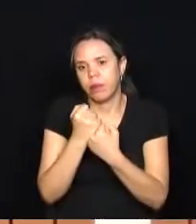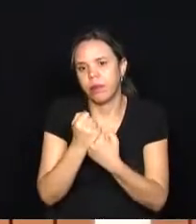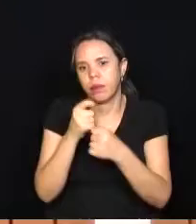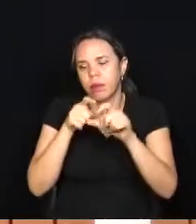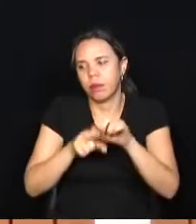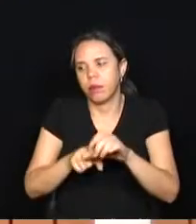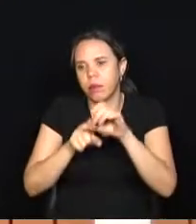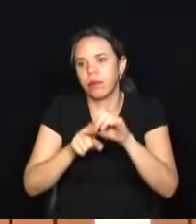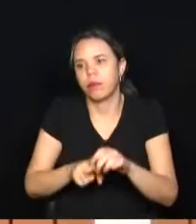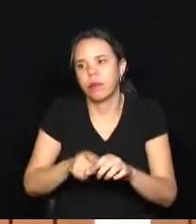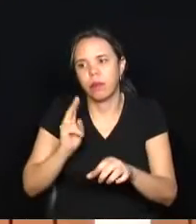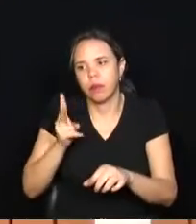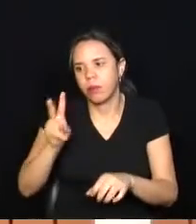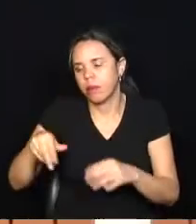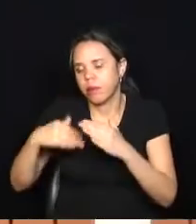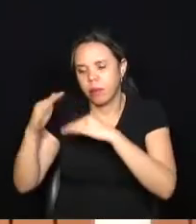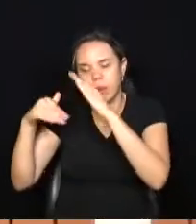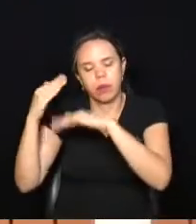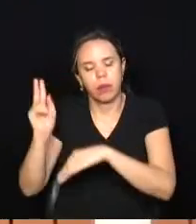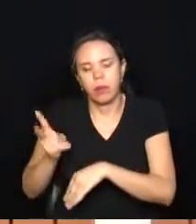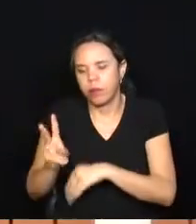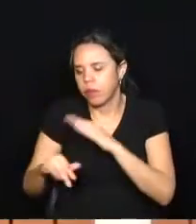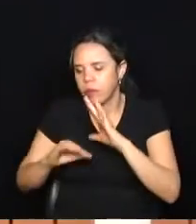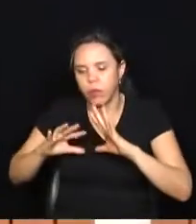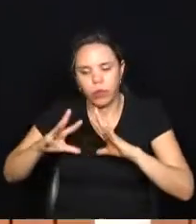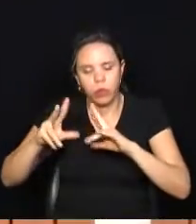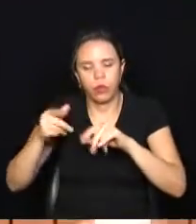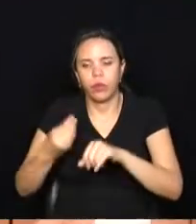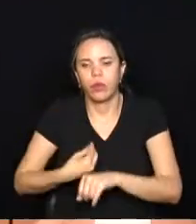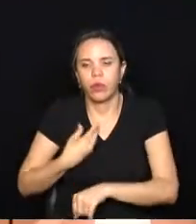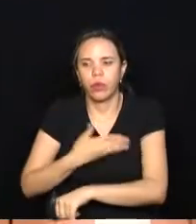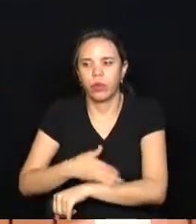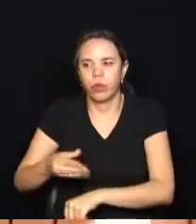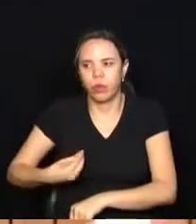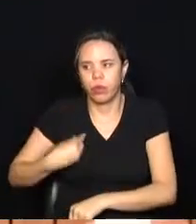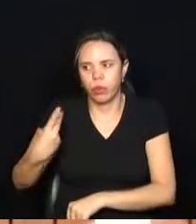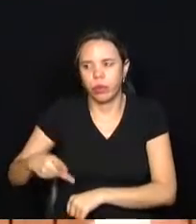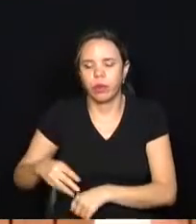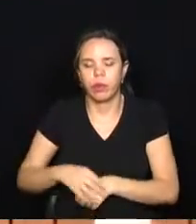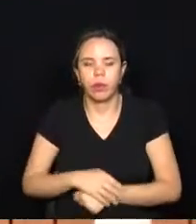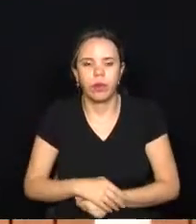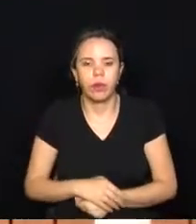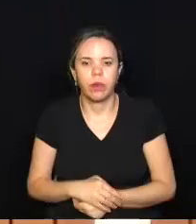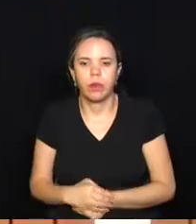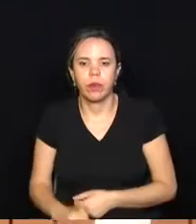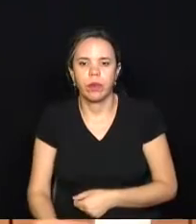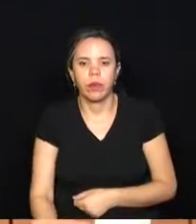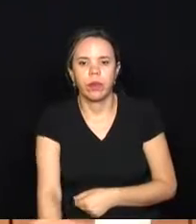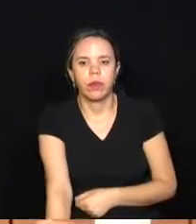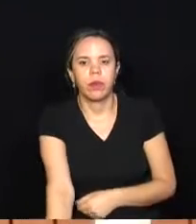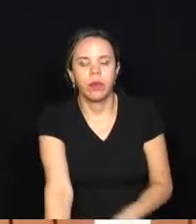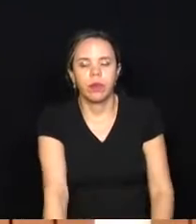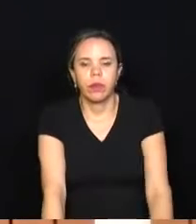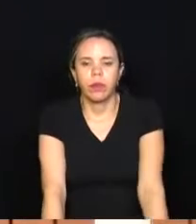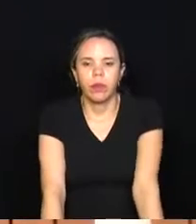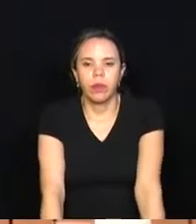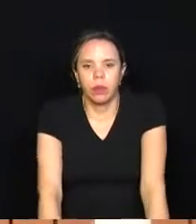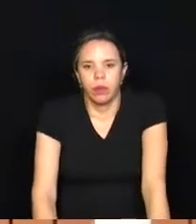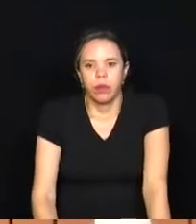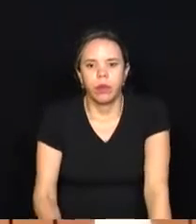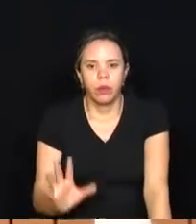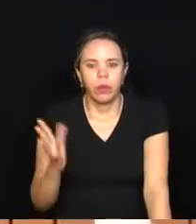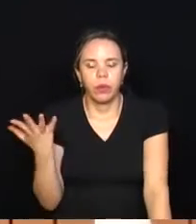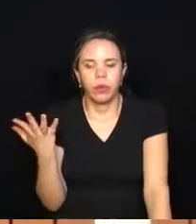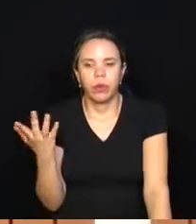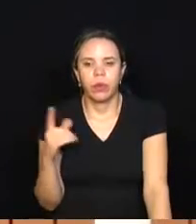pessoas 24 horas para desenvolver todos os hábitos da vida diária, né? Então, para que isso aconteça,